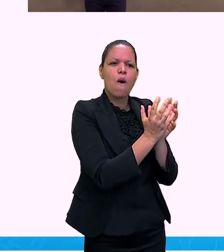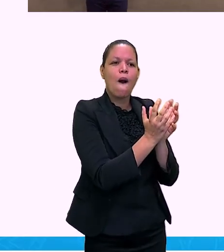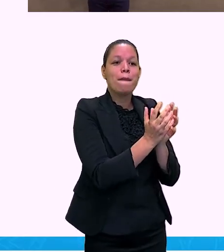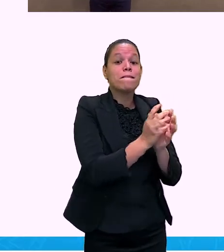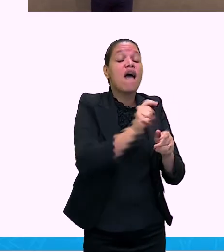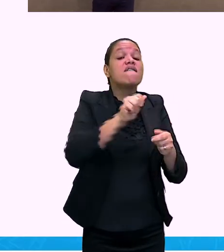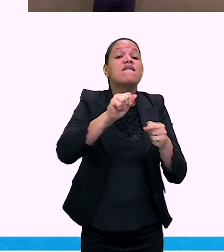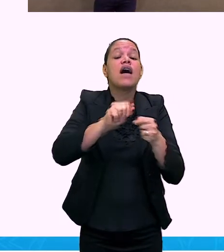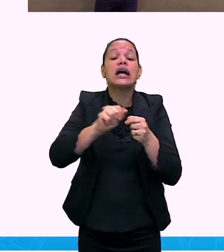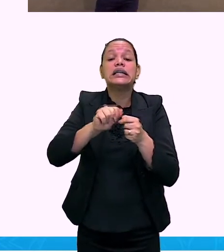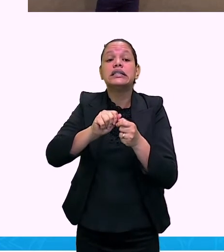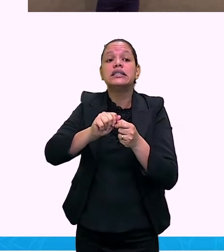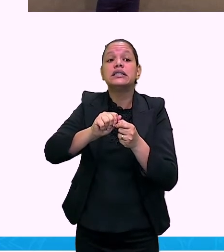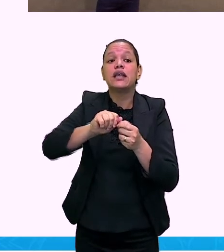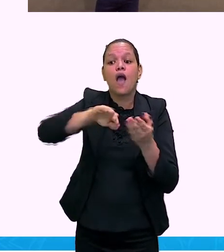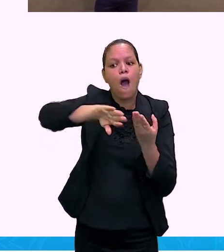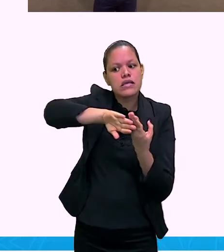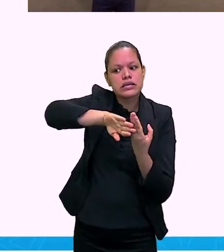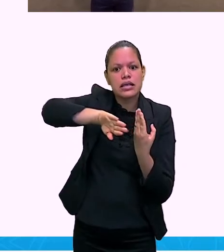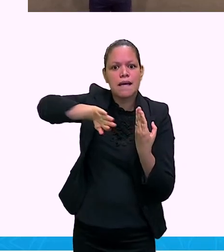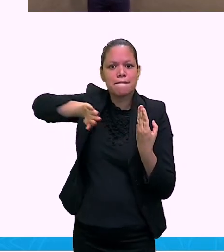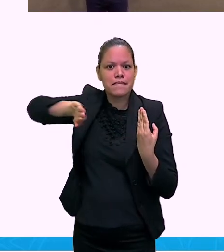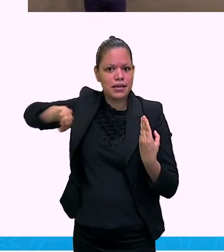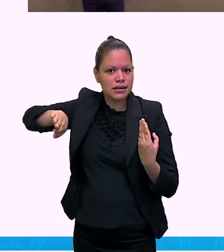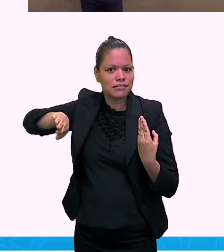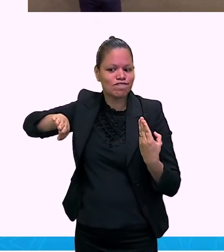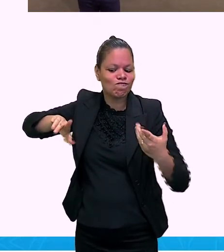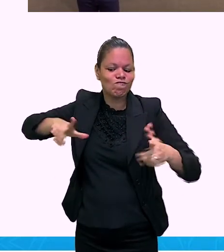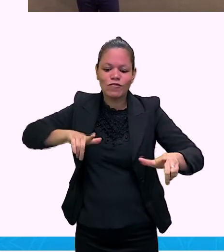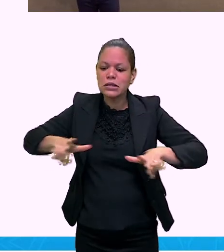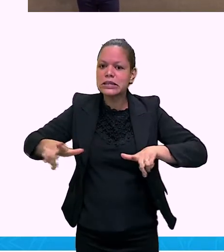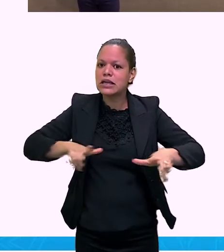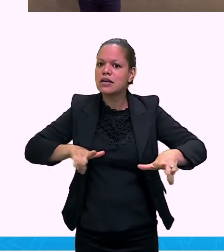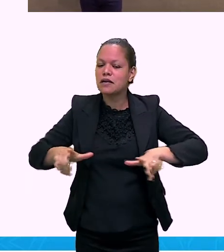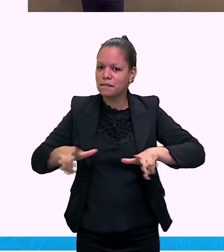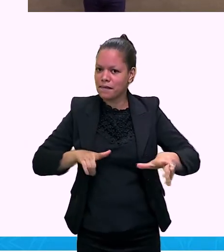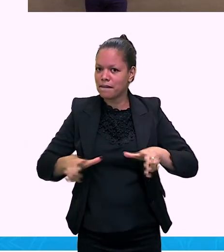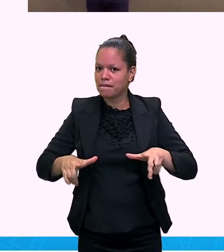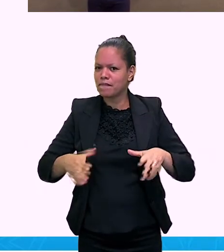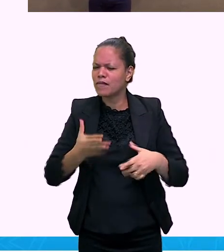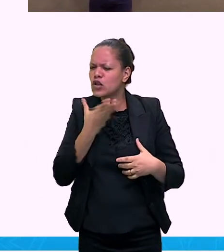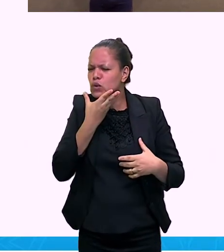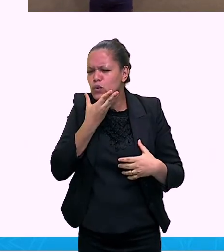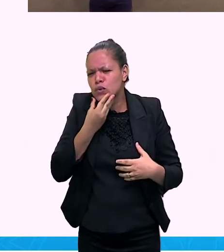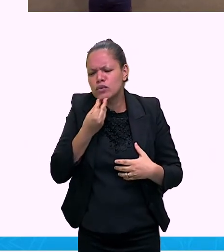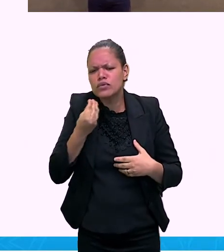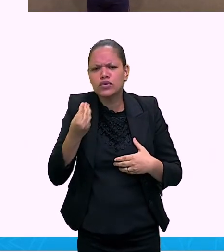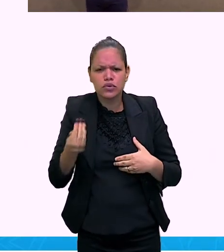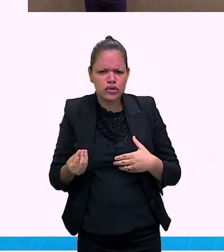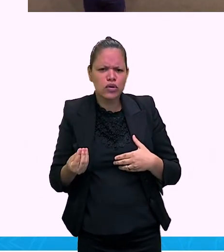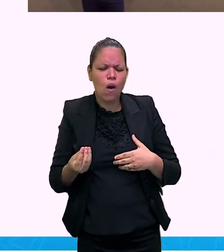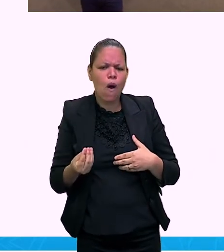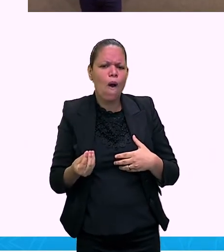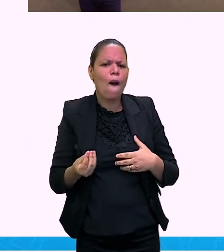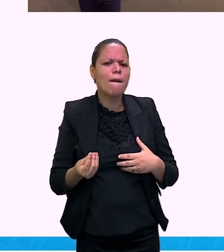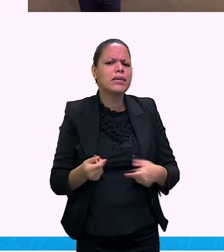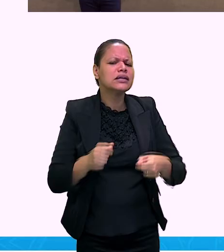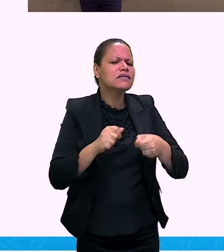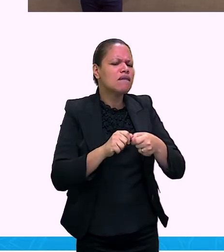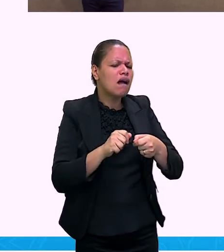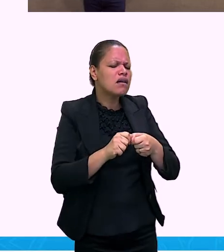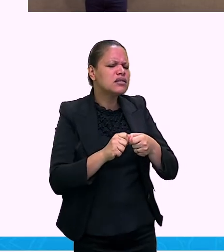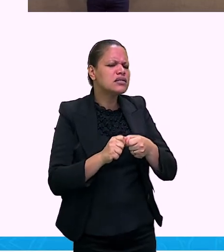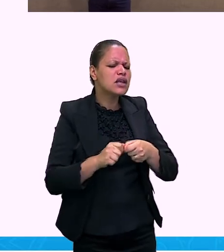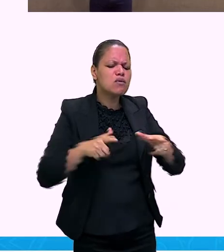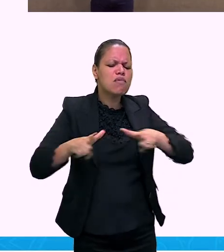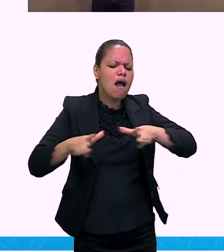Os homens faziam um determinado trabalho e as mulheres também. Então, os homens eles ficavam encarregados pelo trabalho mais pesado,